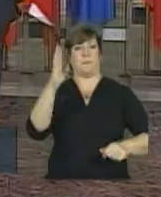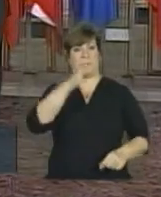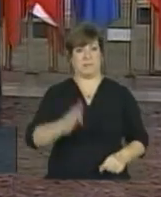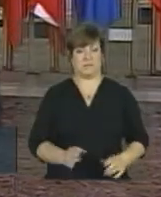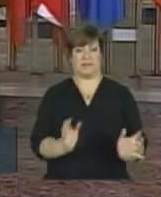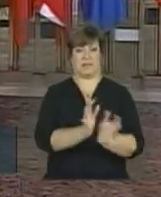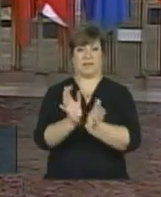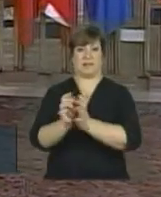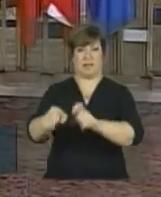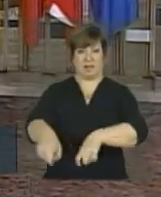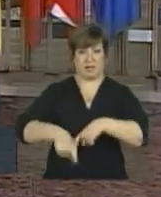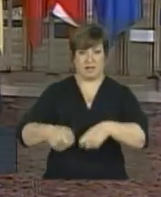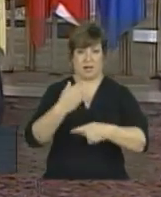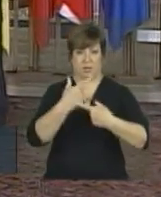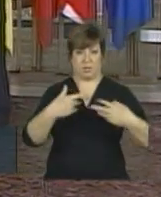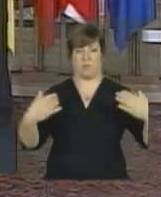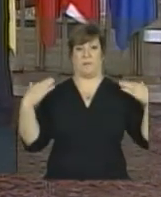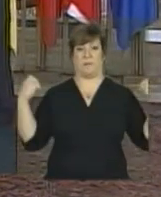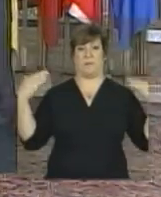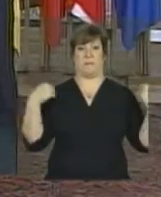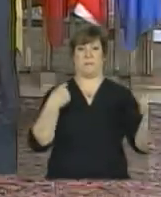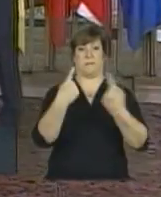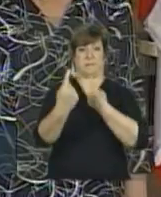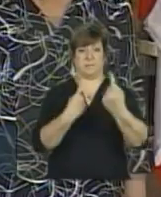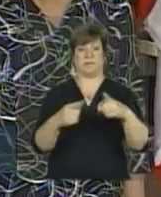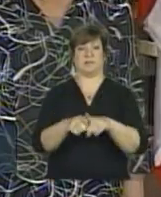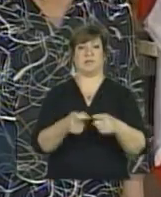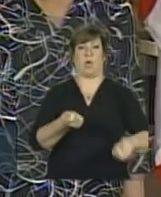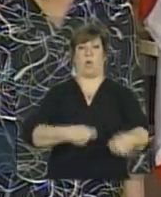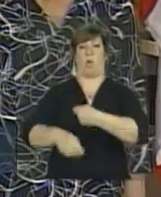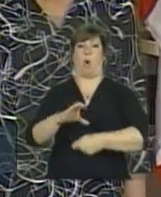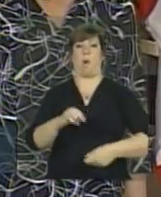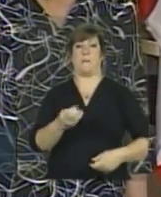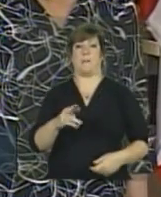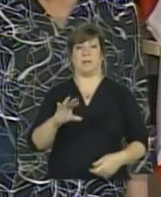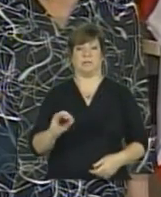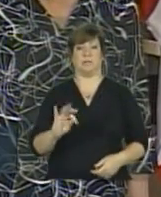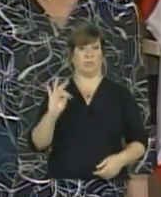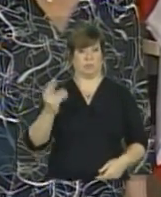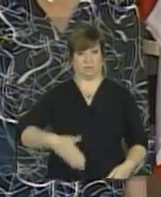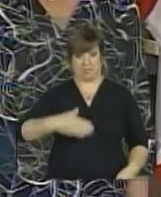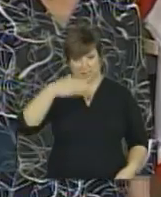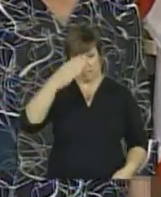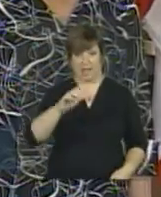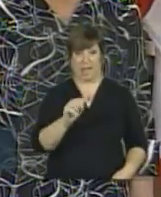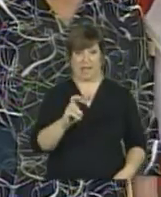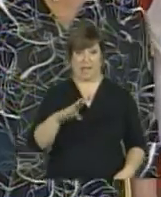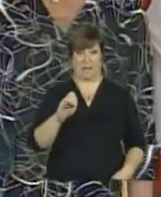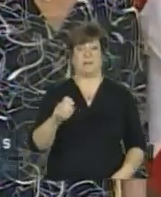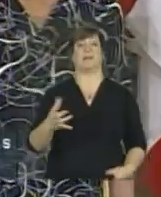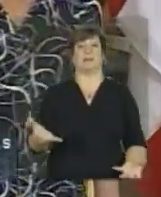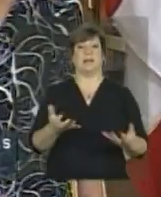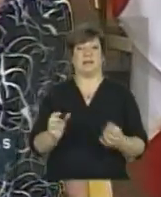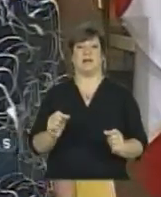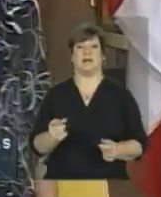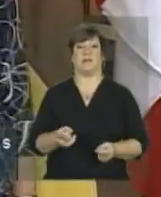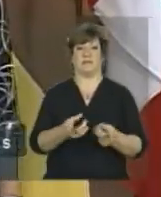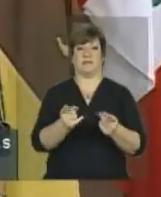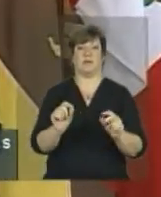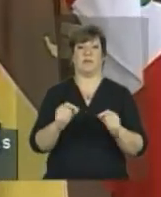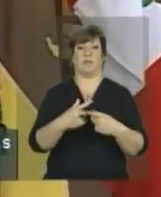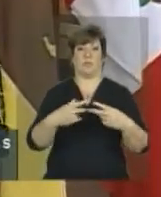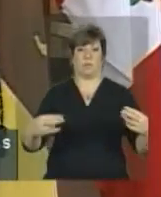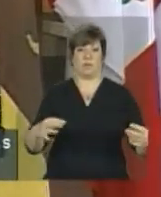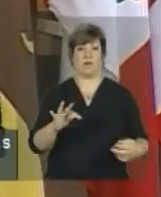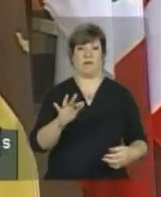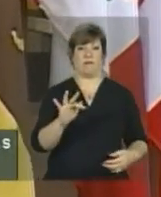áreas de agricultura, turismo e comércio. Os árabes pretendem exportar produtos como fosfato,